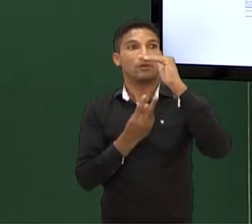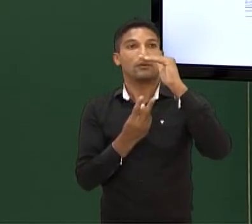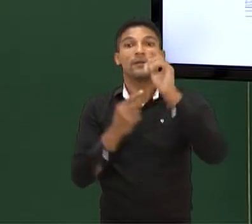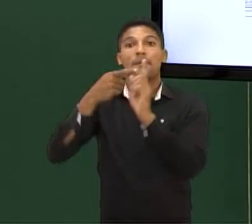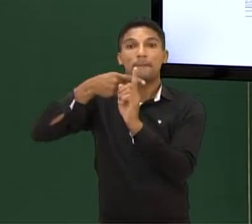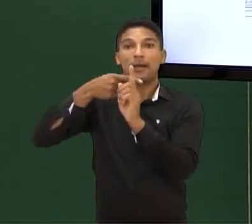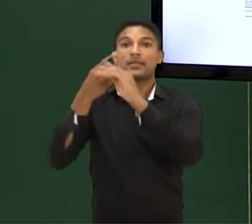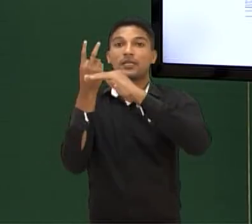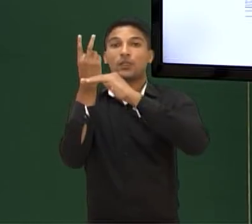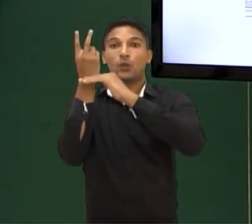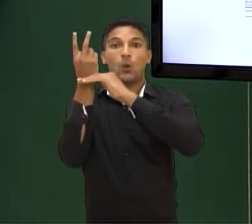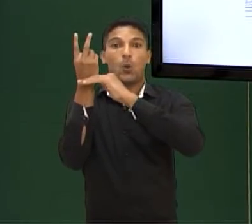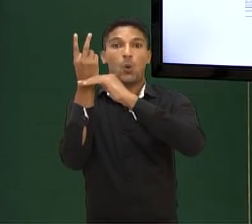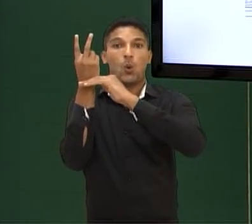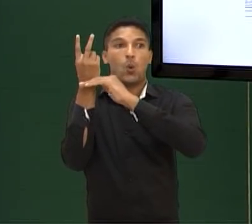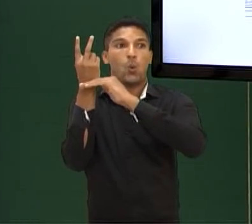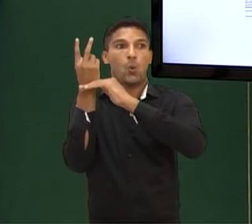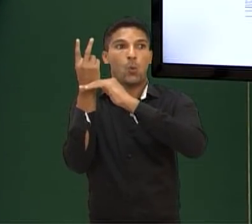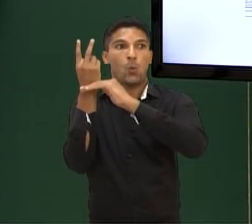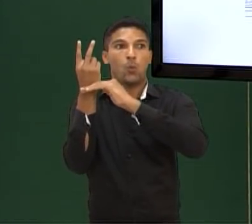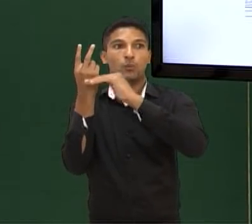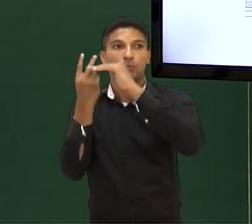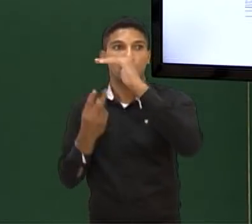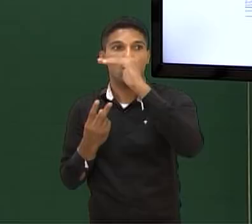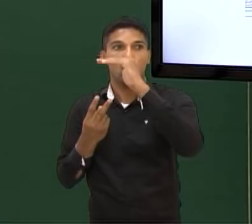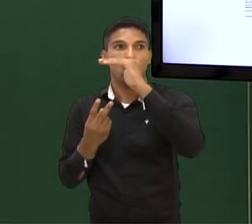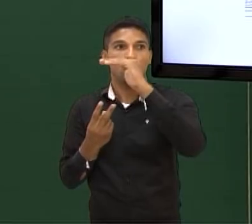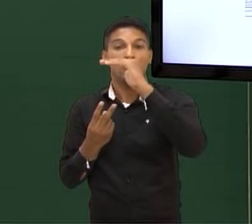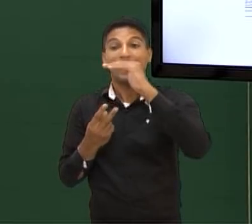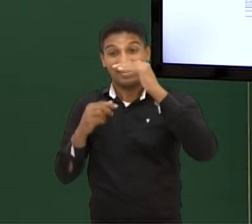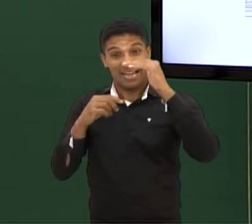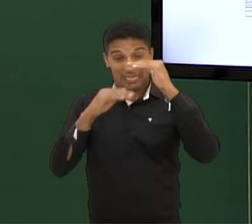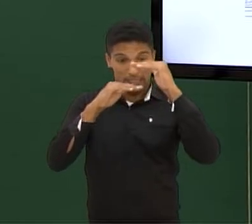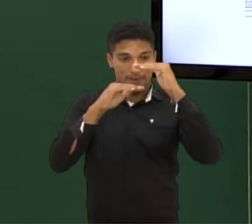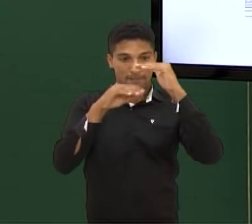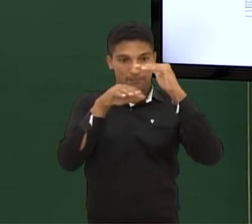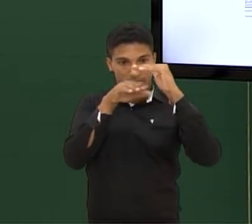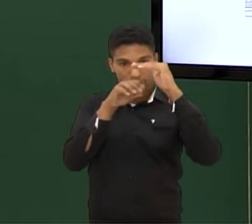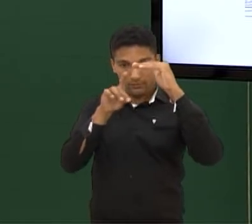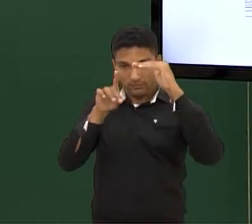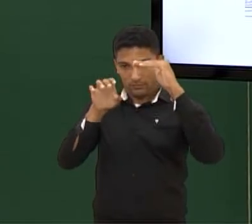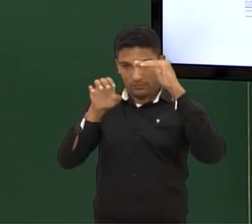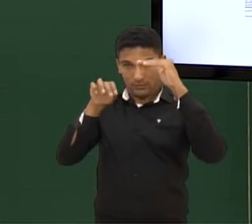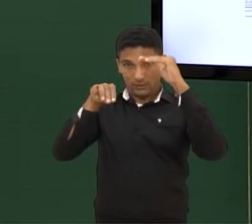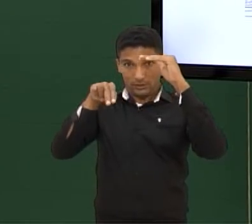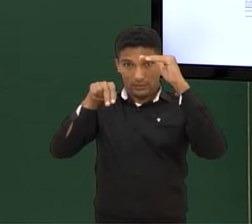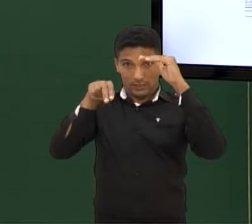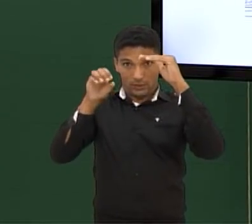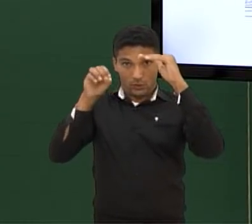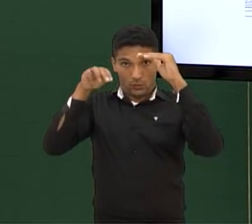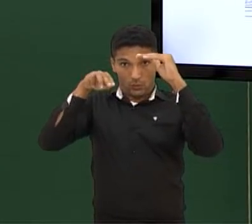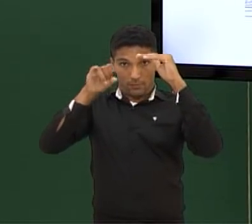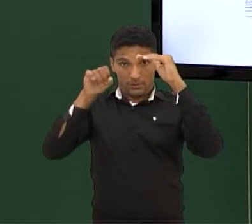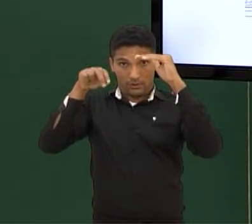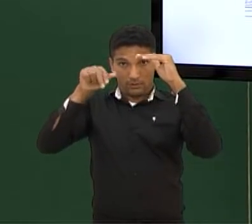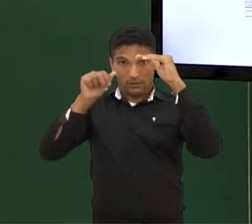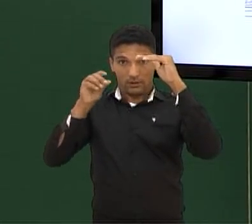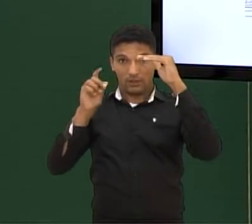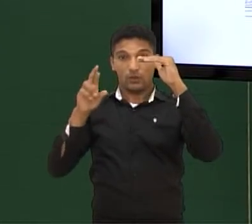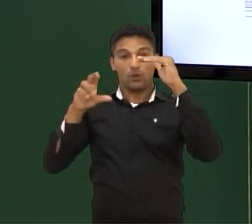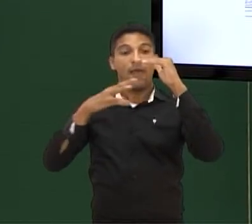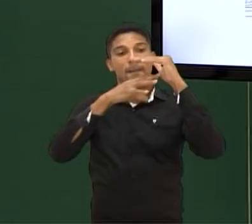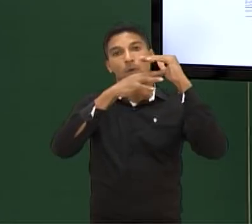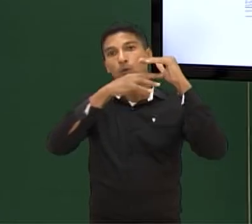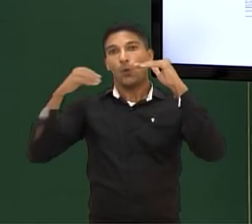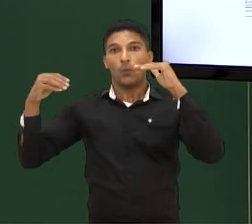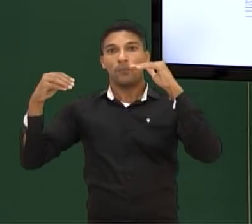denominadores iguais, eu vou repetir, certo? Meu denominador, e vou somar os meus